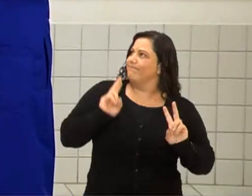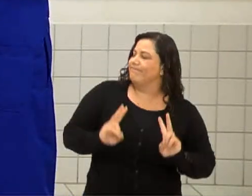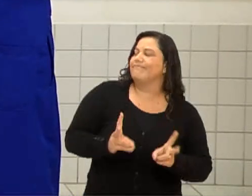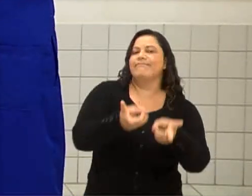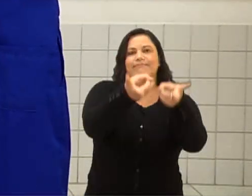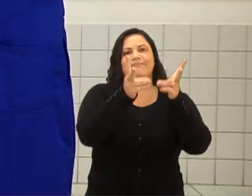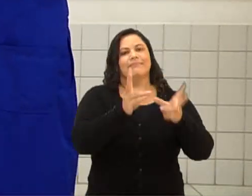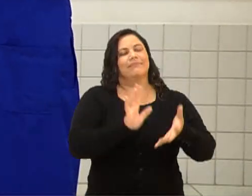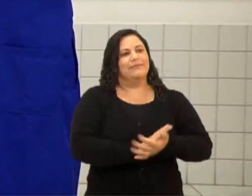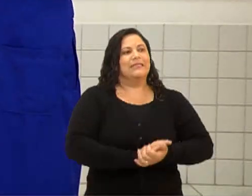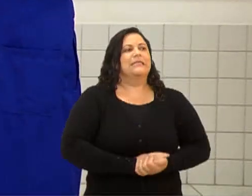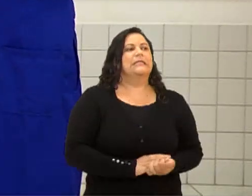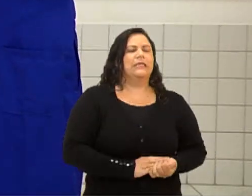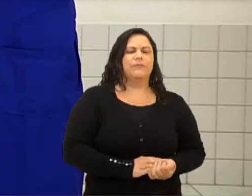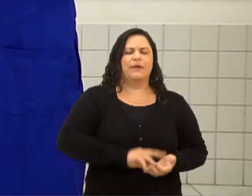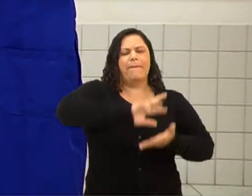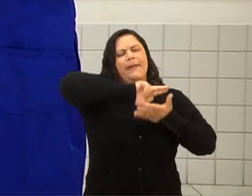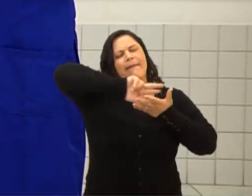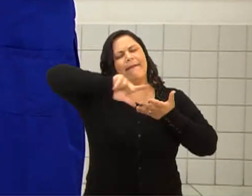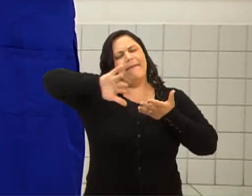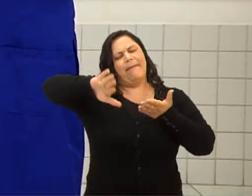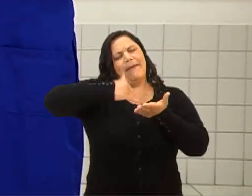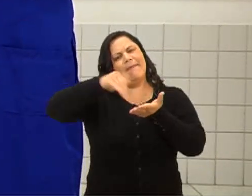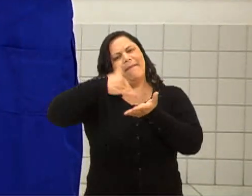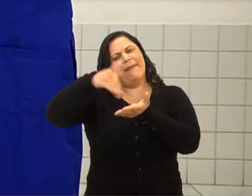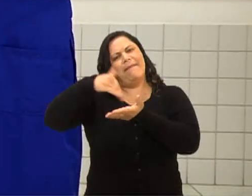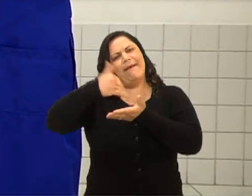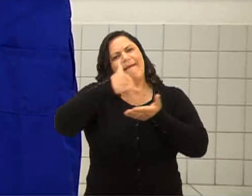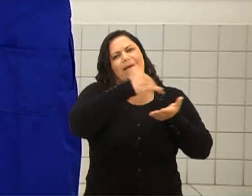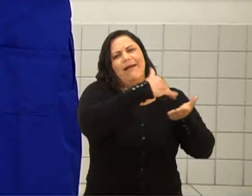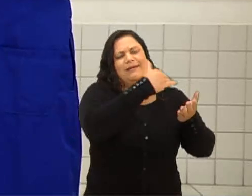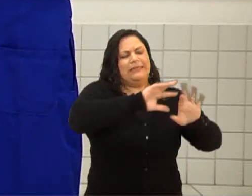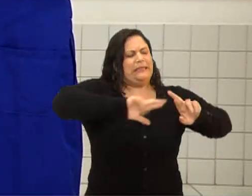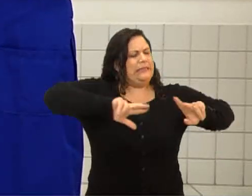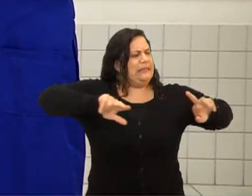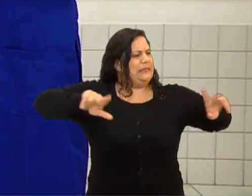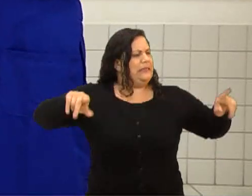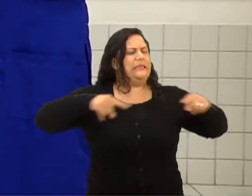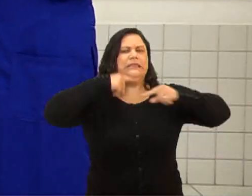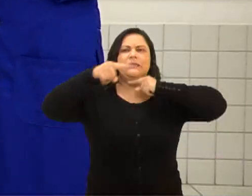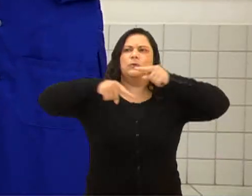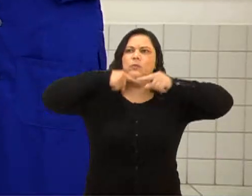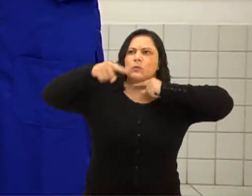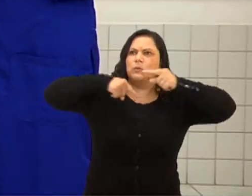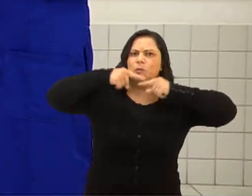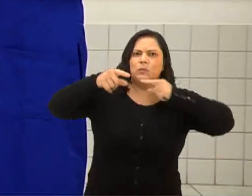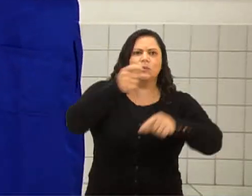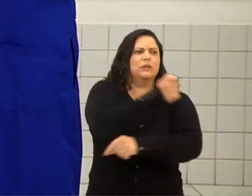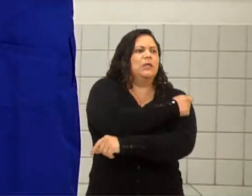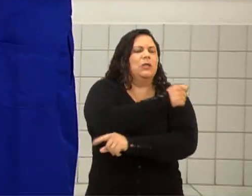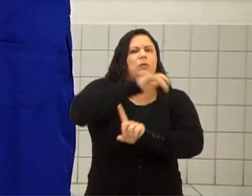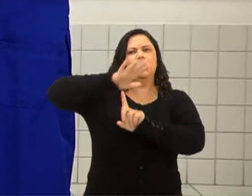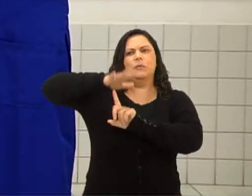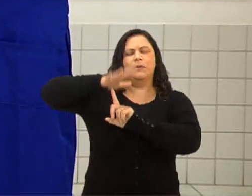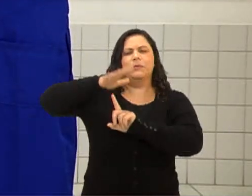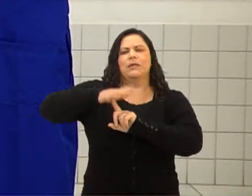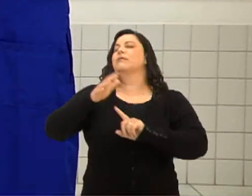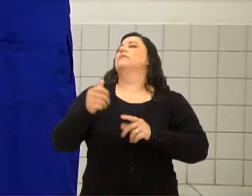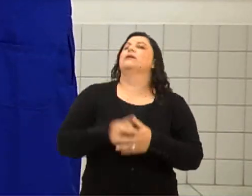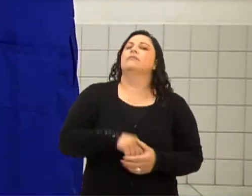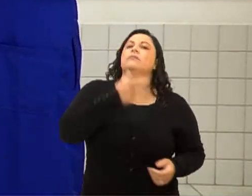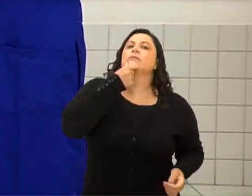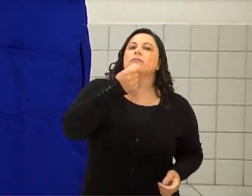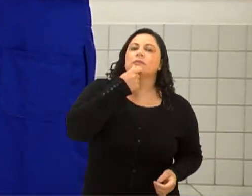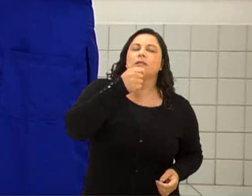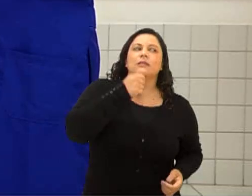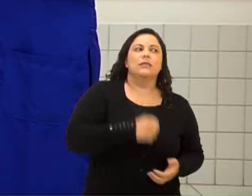então. Eu estou aqui com várias mensagens, né, pessoal? Os estudantes do Paraná inteiro aqui tirando dúvidas, né? Então, aqui o Brian Mendes de Souza,